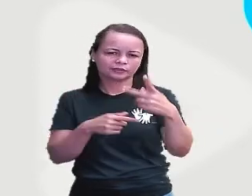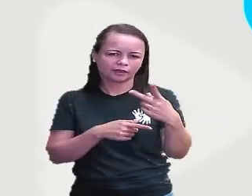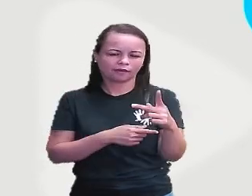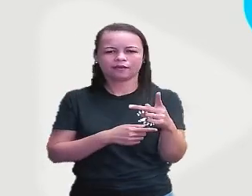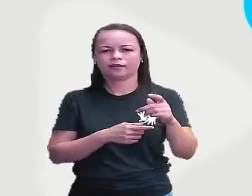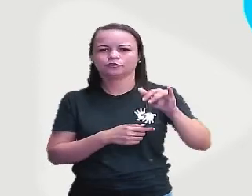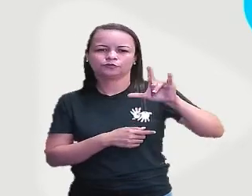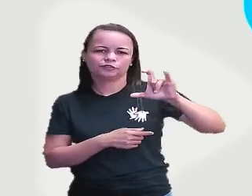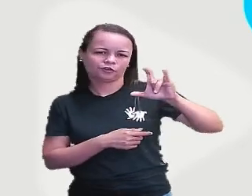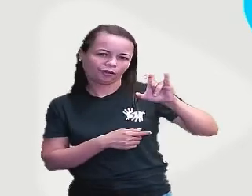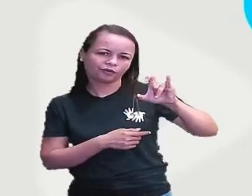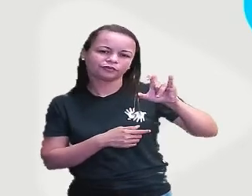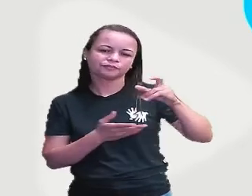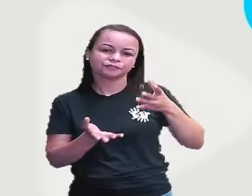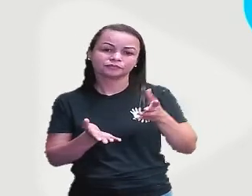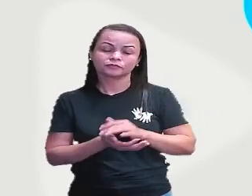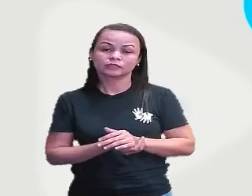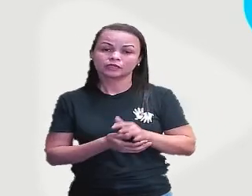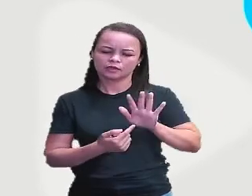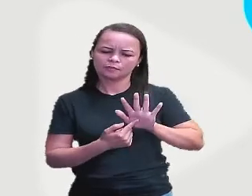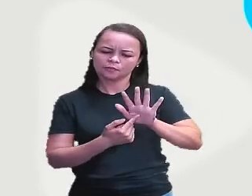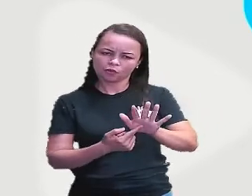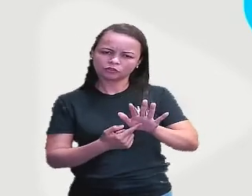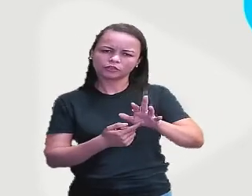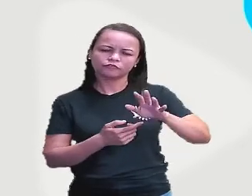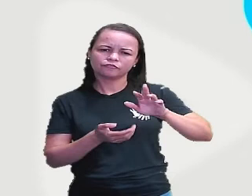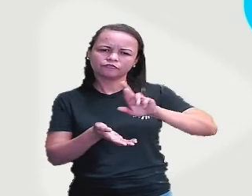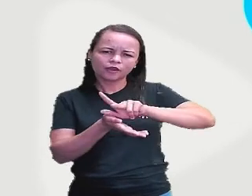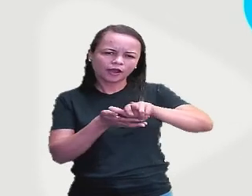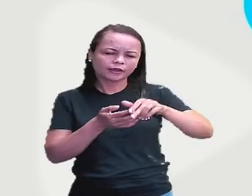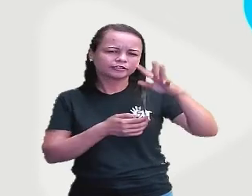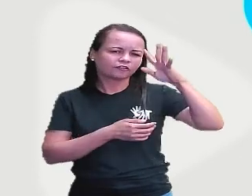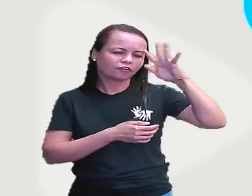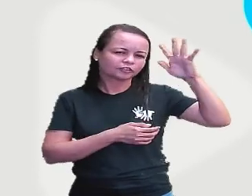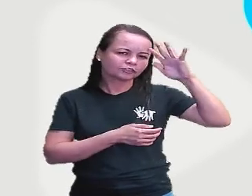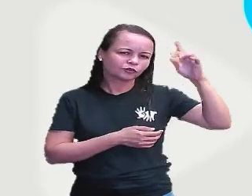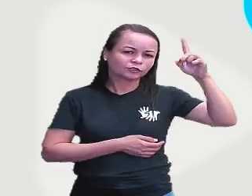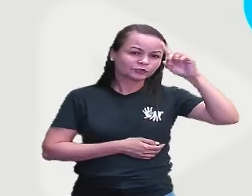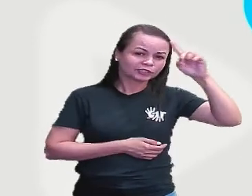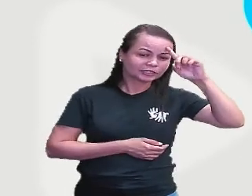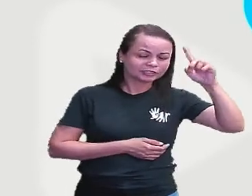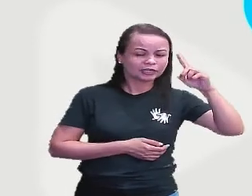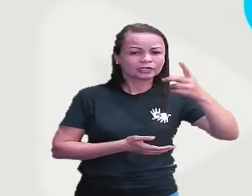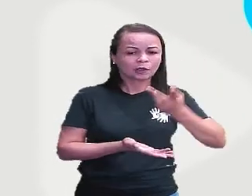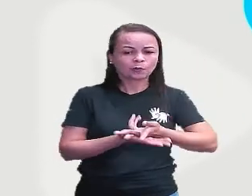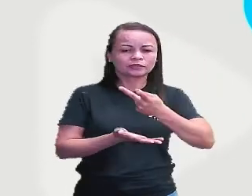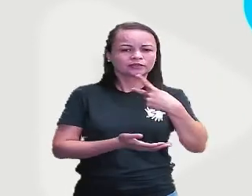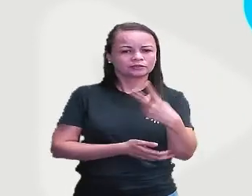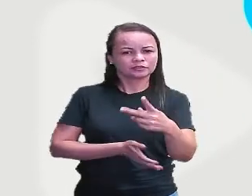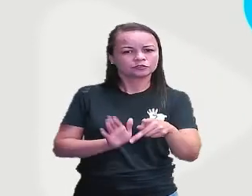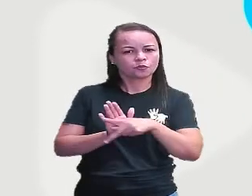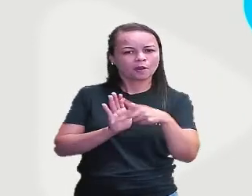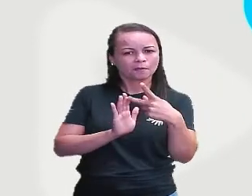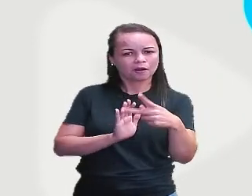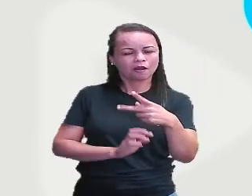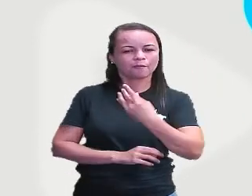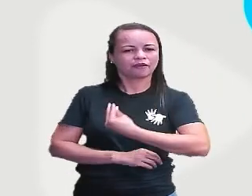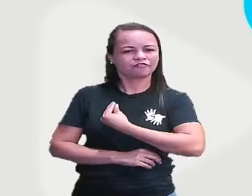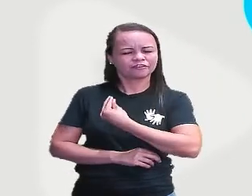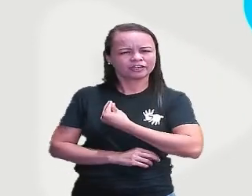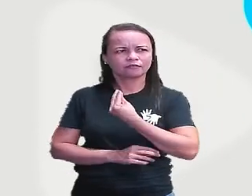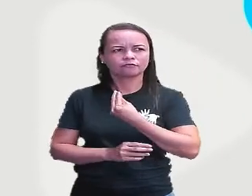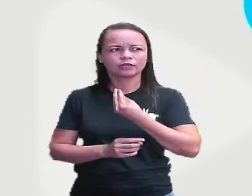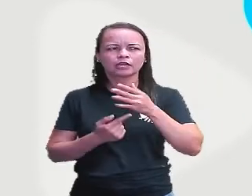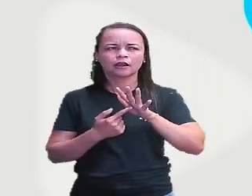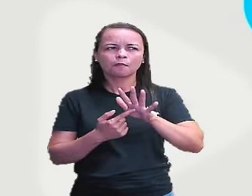Instagram. E ela traz muitas reflexões assim do dia a dia, coisas que acontecem na vida dela, ela traz e faz a gente